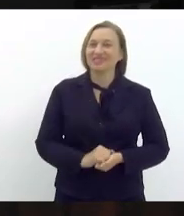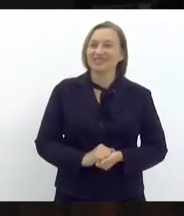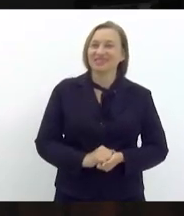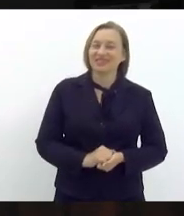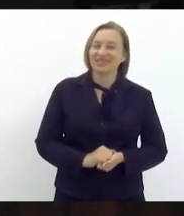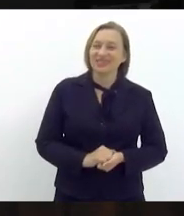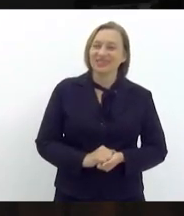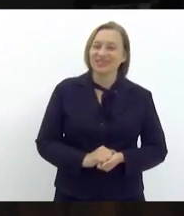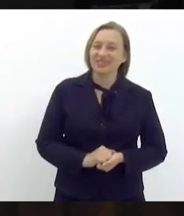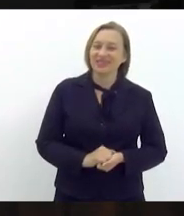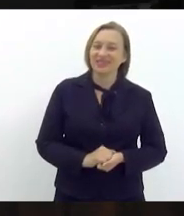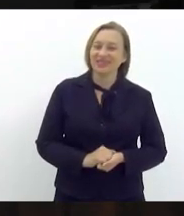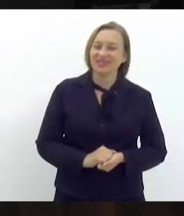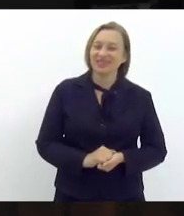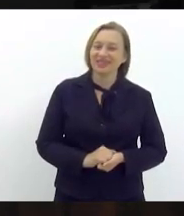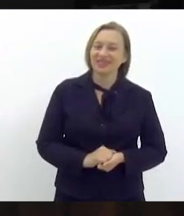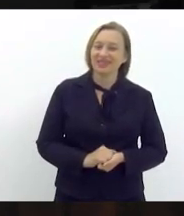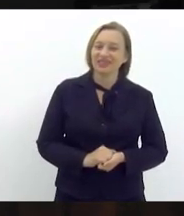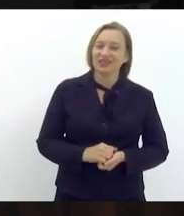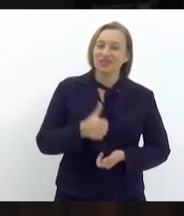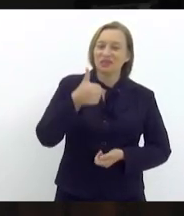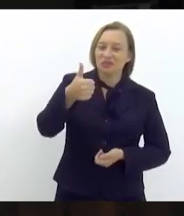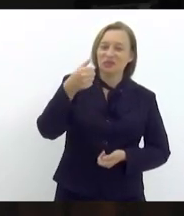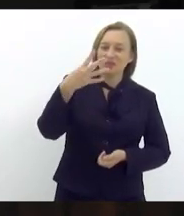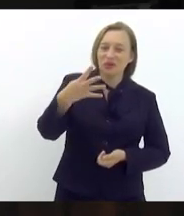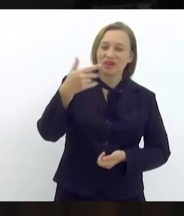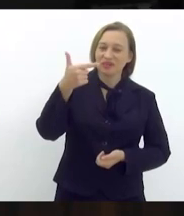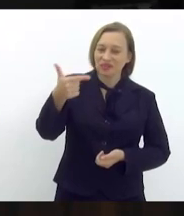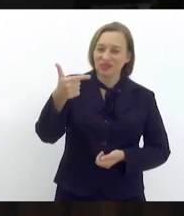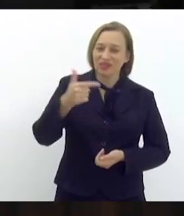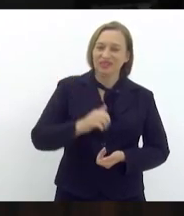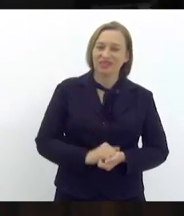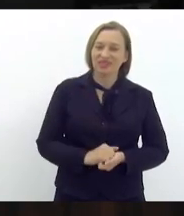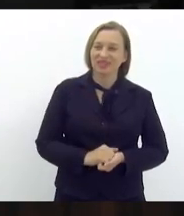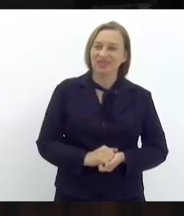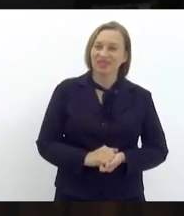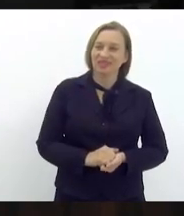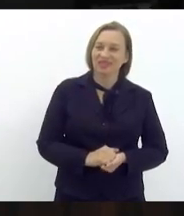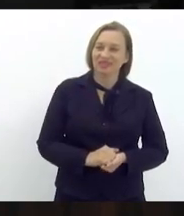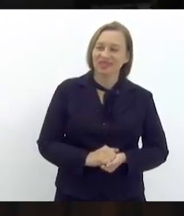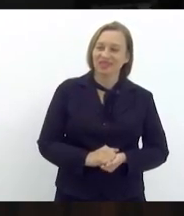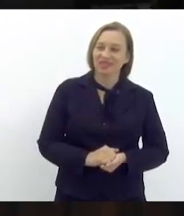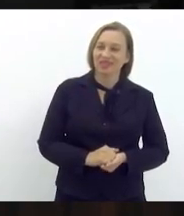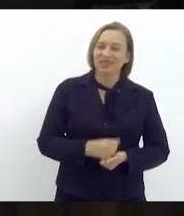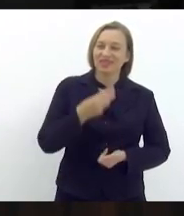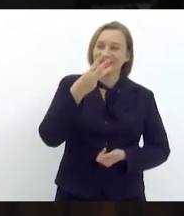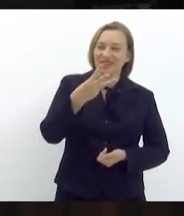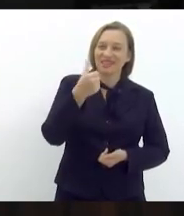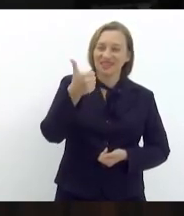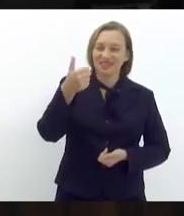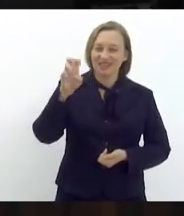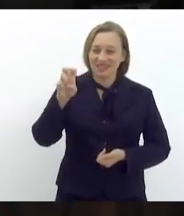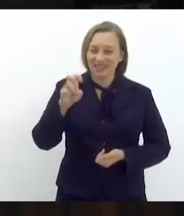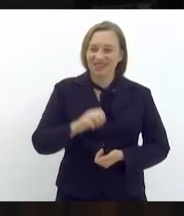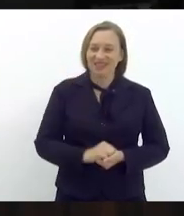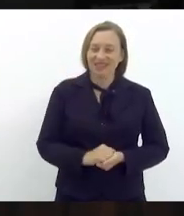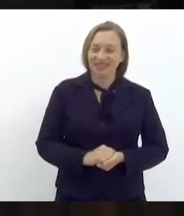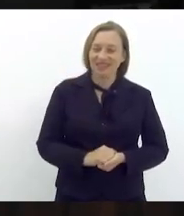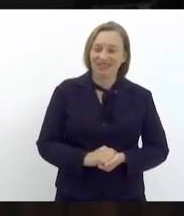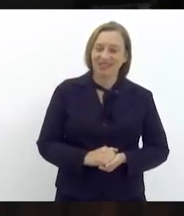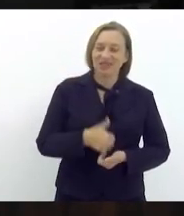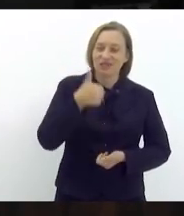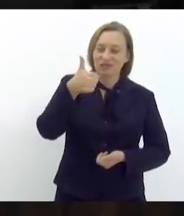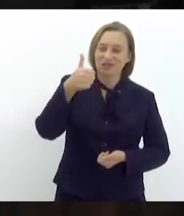a emenda 142 a emenda 315 e